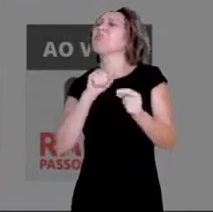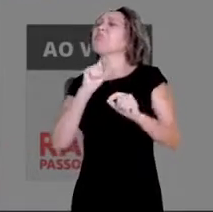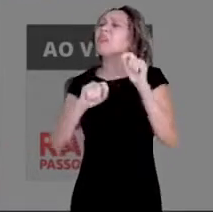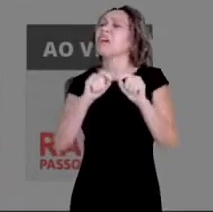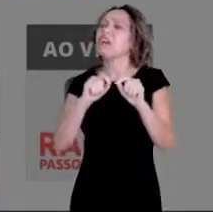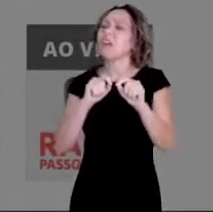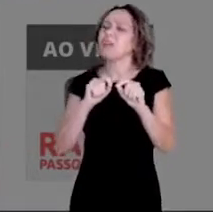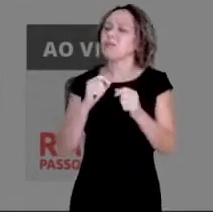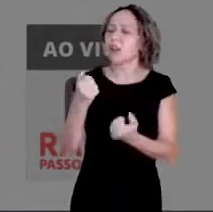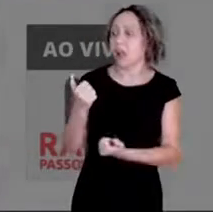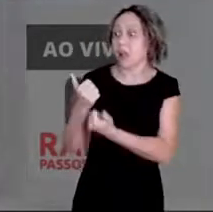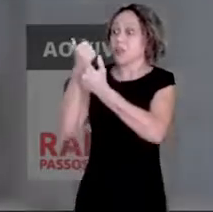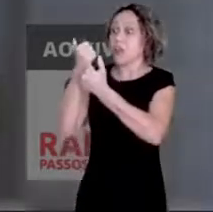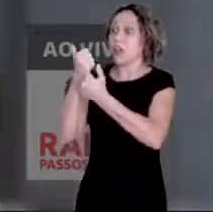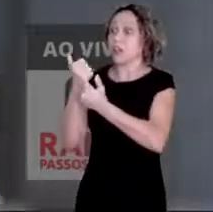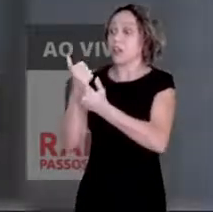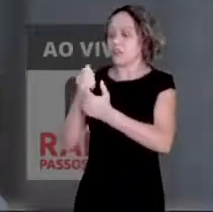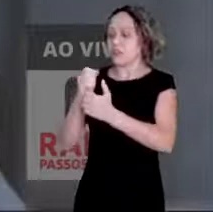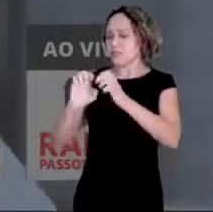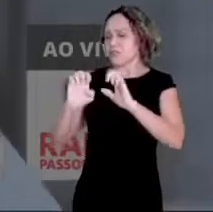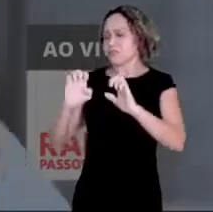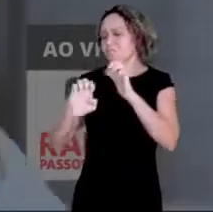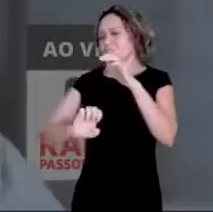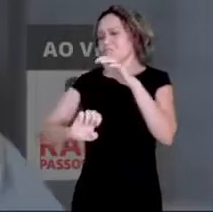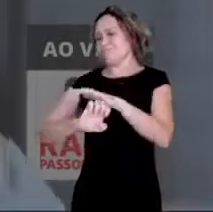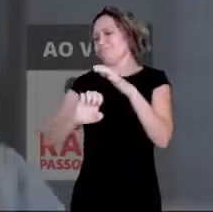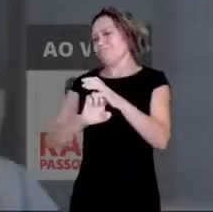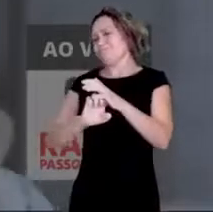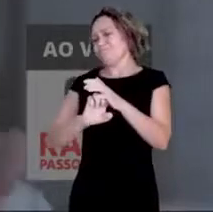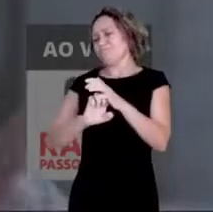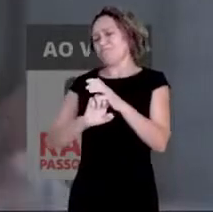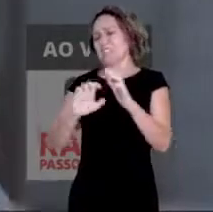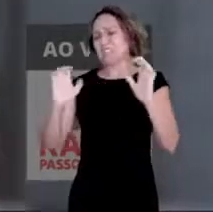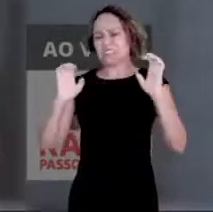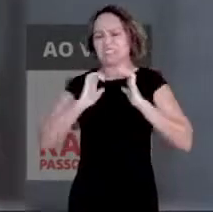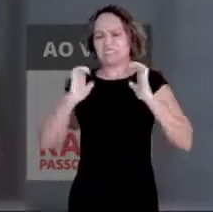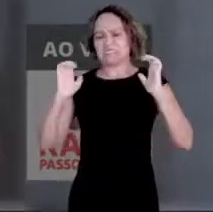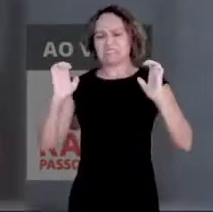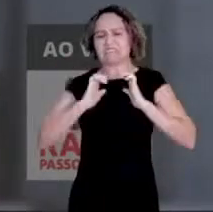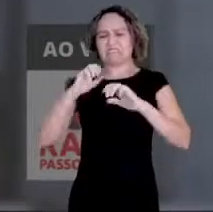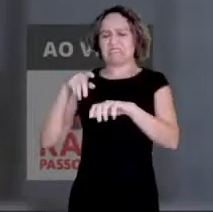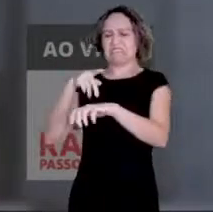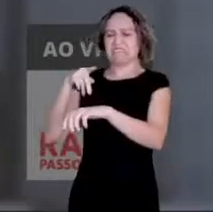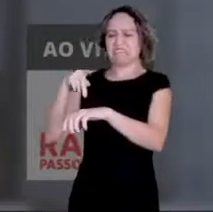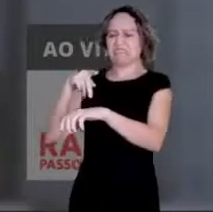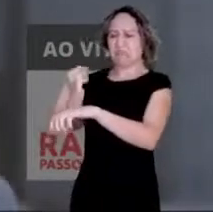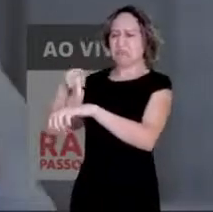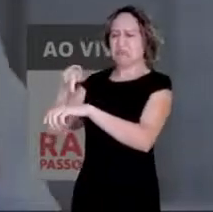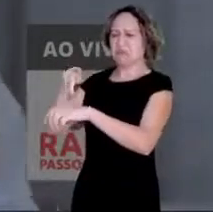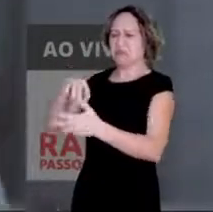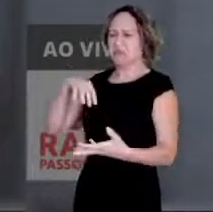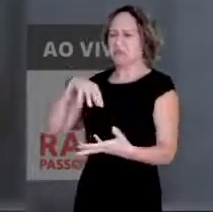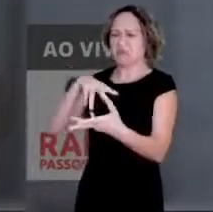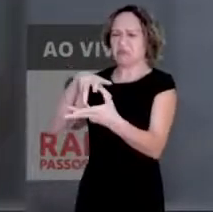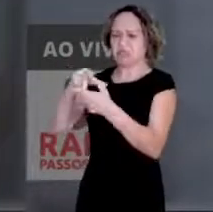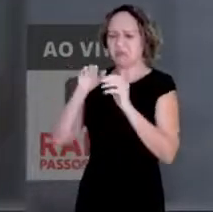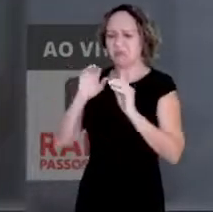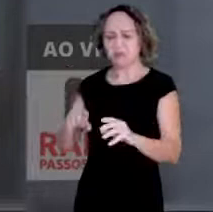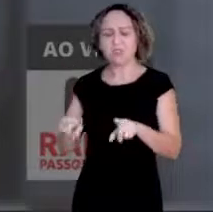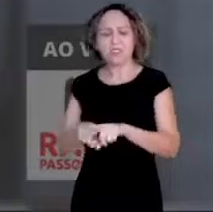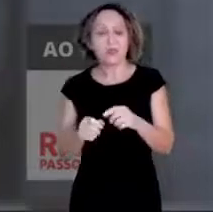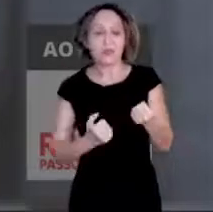do combustível, ele é caro para quem bota gasolina ou diesel no caminhão ou no carro, mas ele é caro para o povo que vai